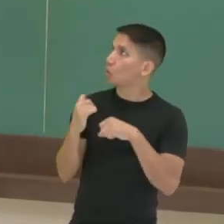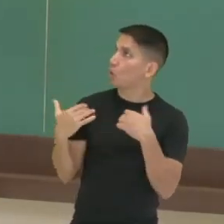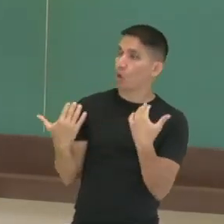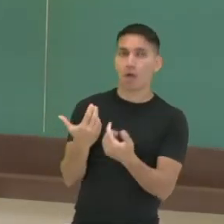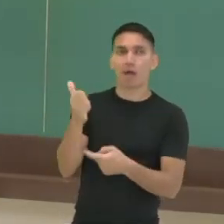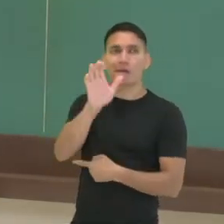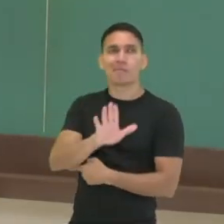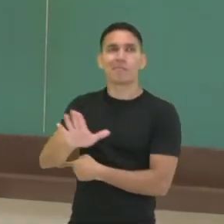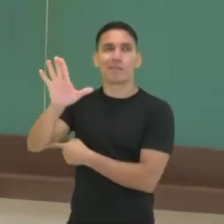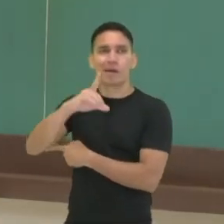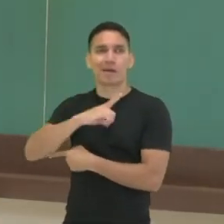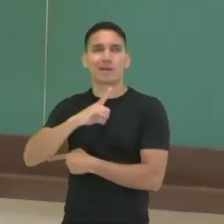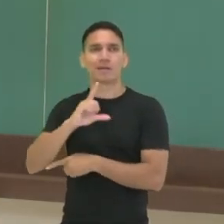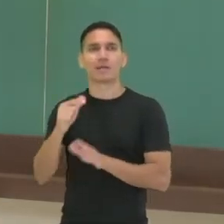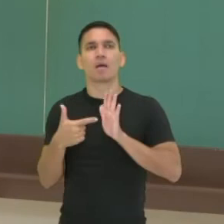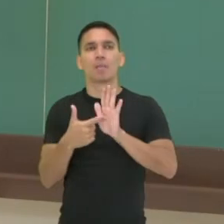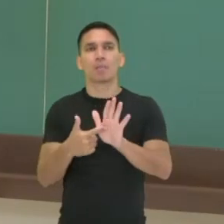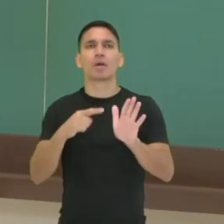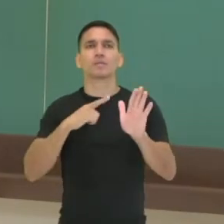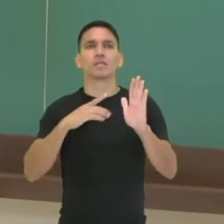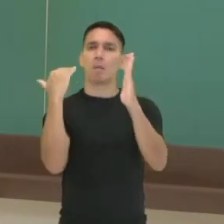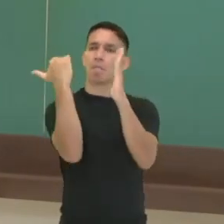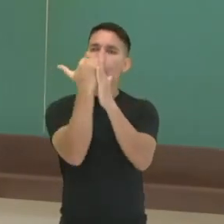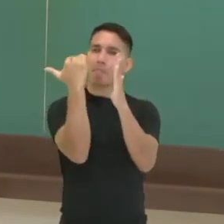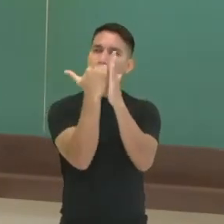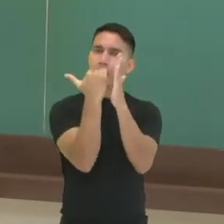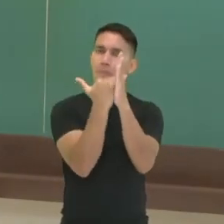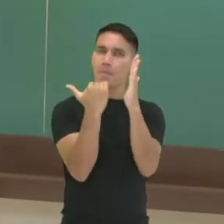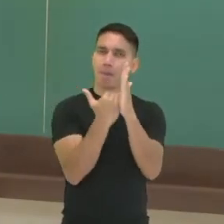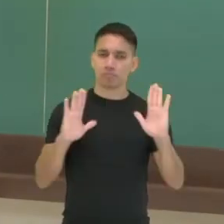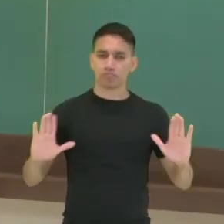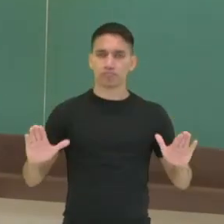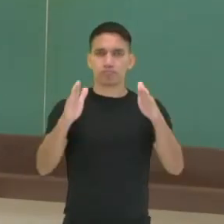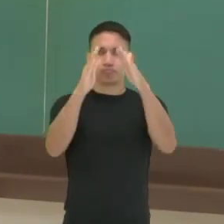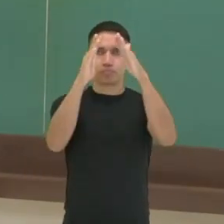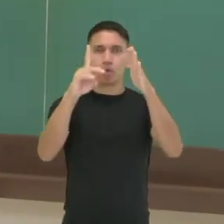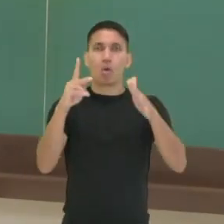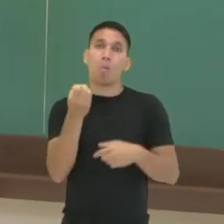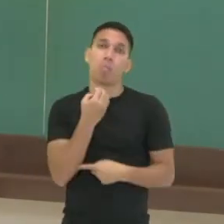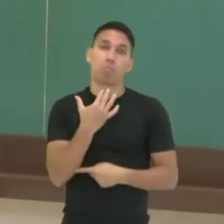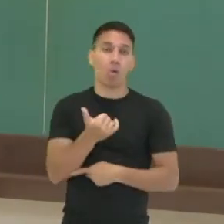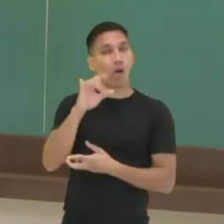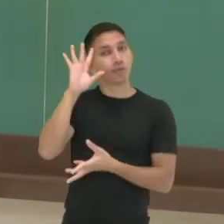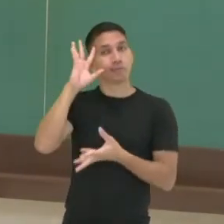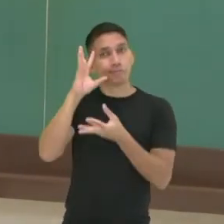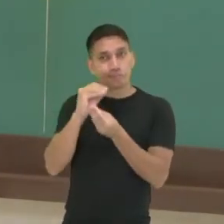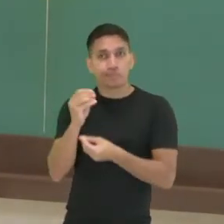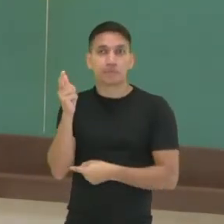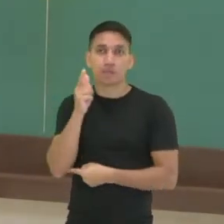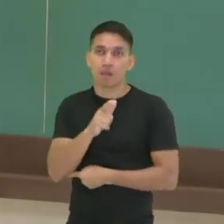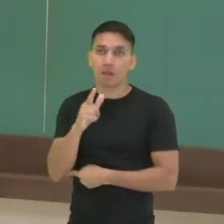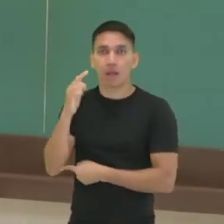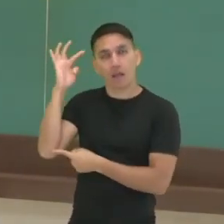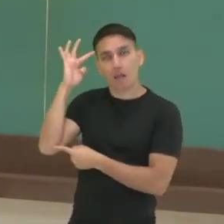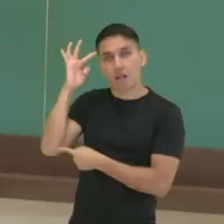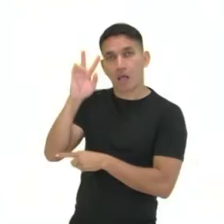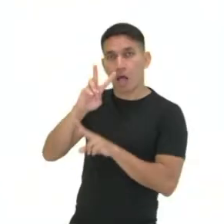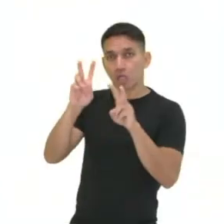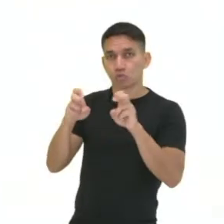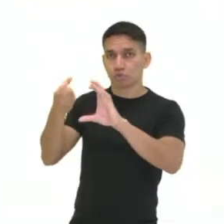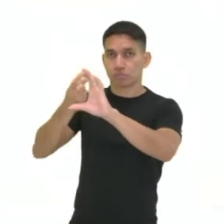tem representado, então, essas camadas em formato de pirâmide, que é uma boa representação para pensar o